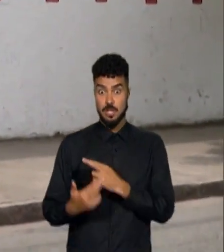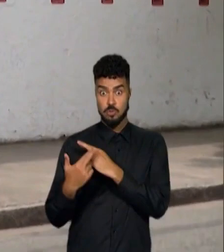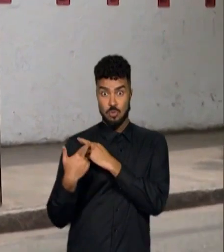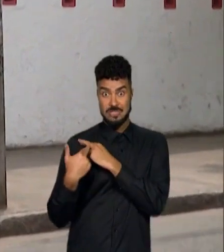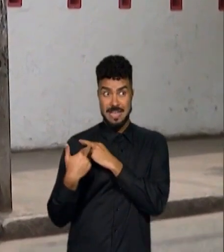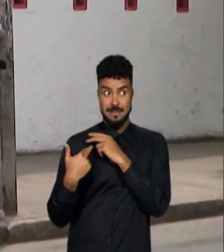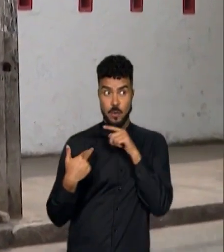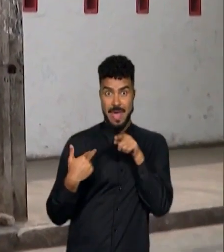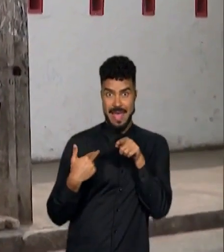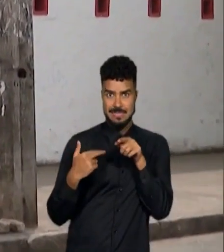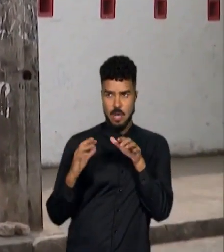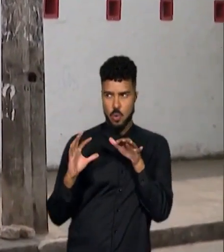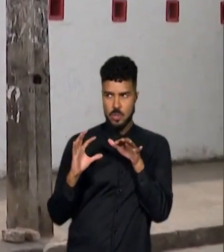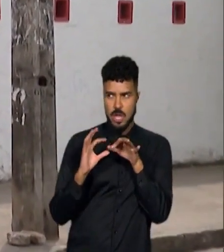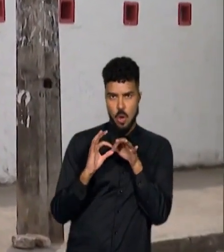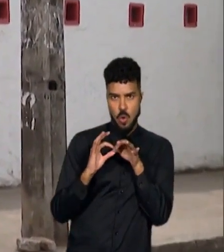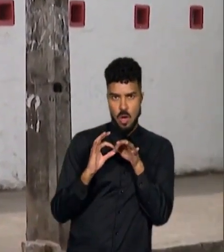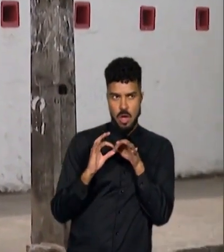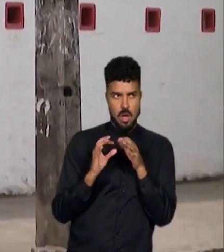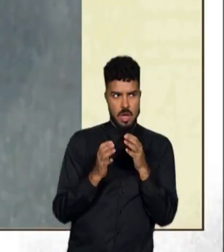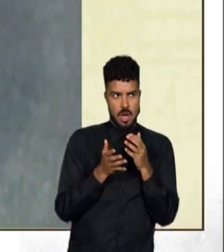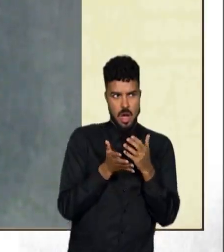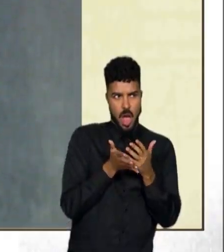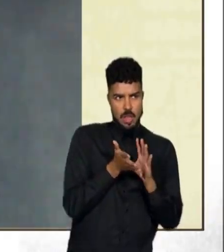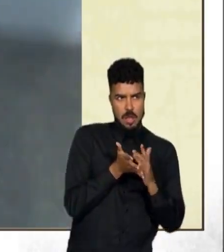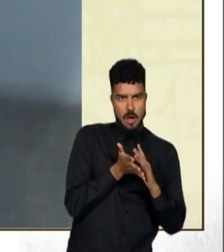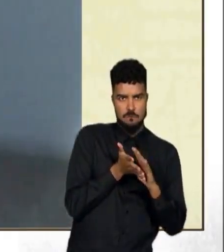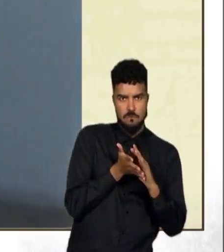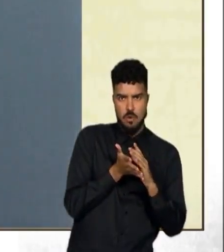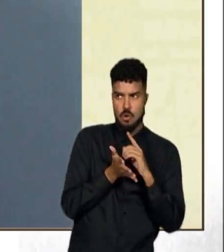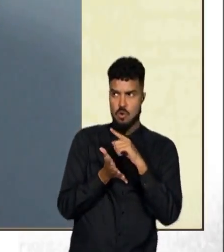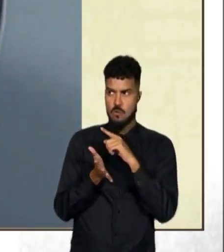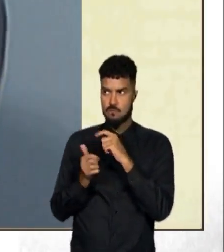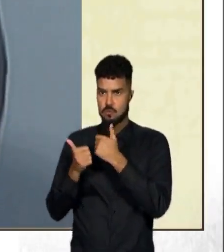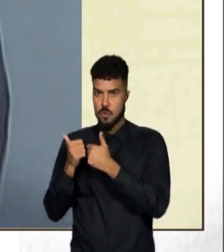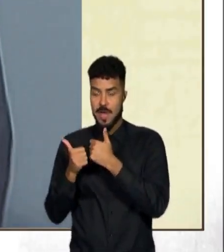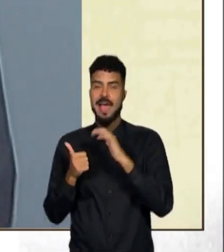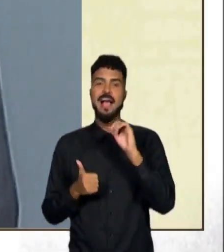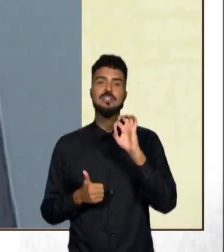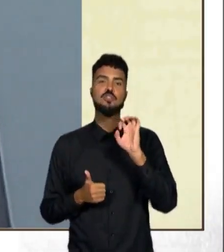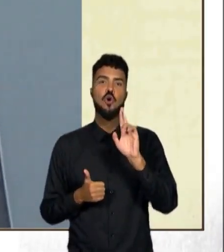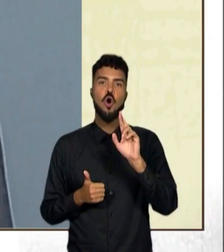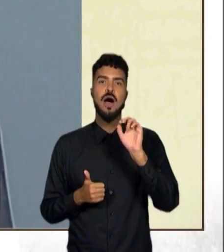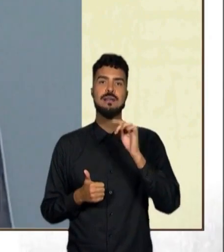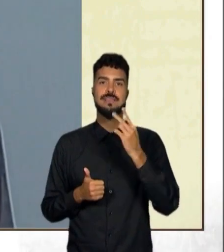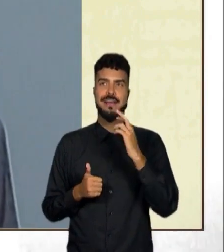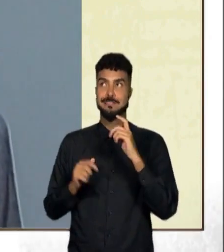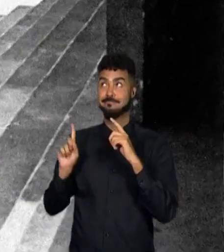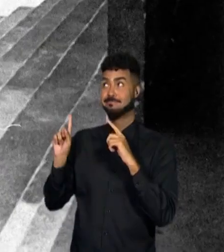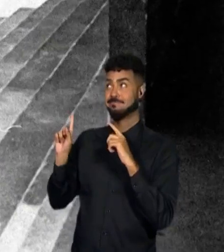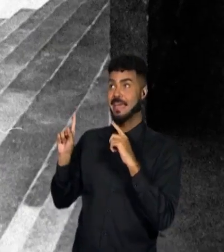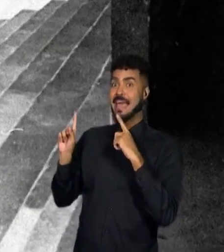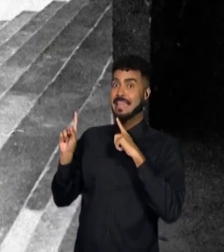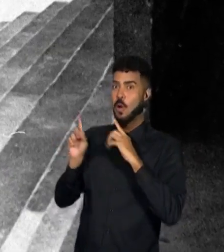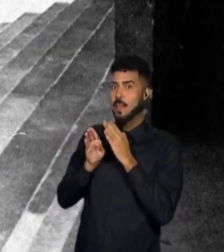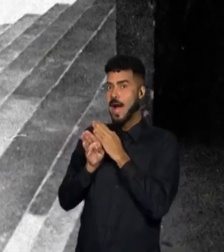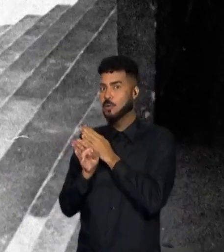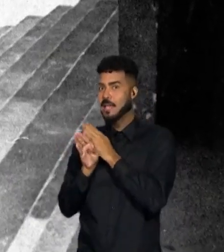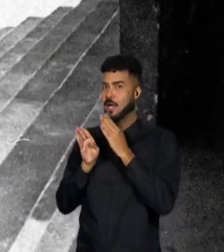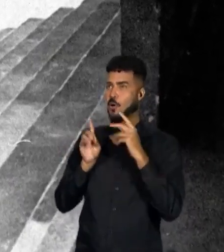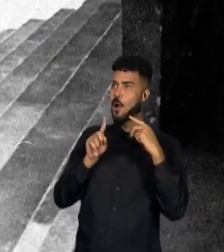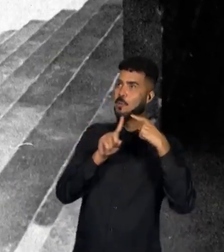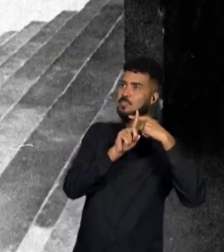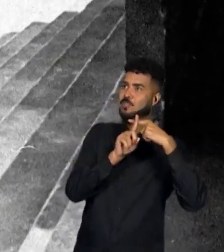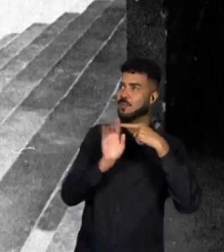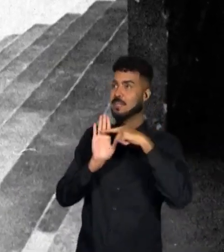Responsáveis por essa união entre carnaval e futebol foi Castor de Andrade. Figura controversa, ele era conhecido